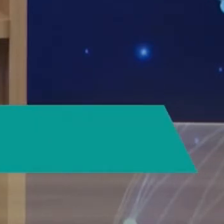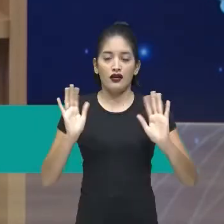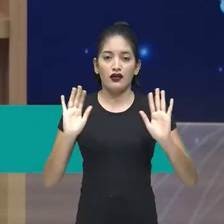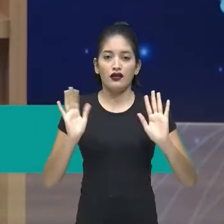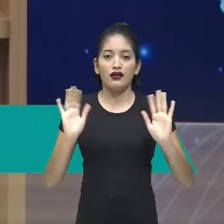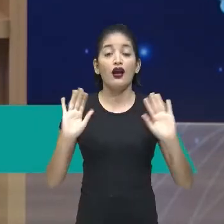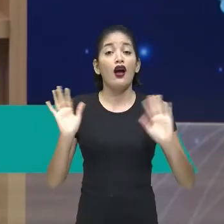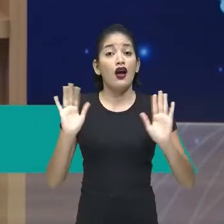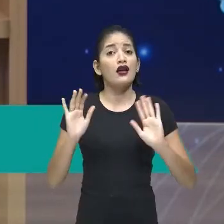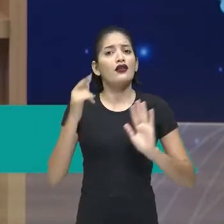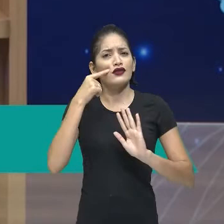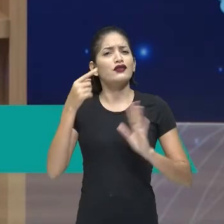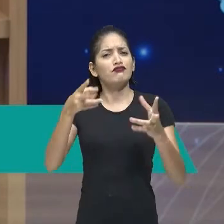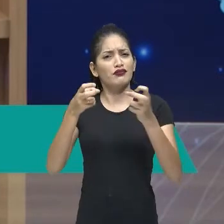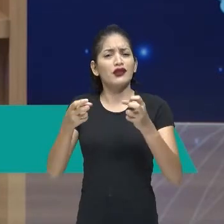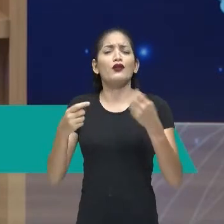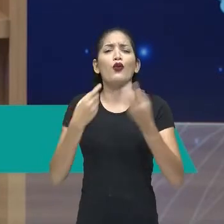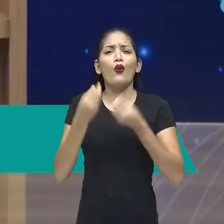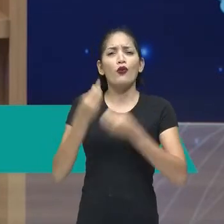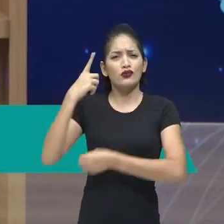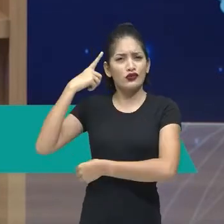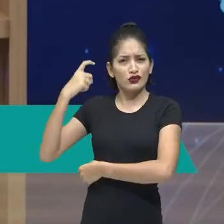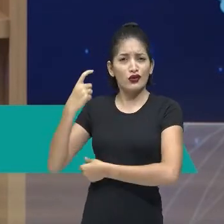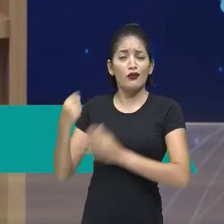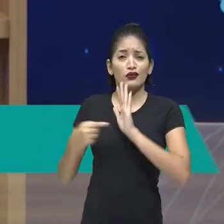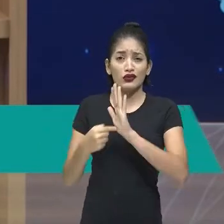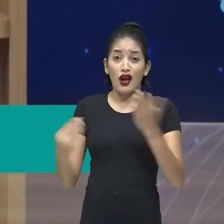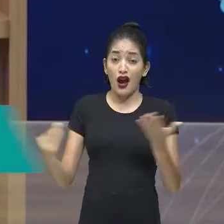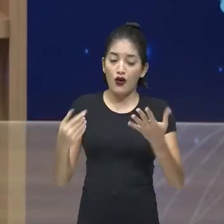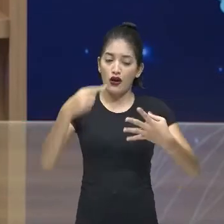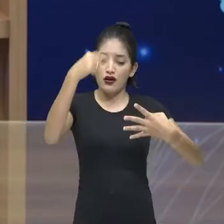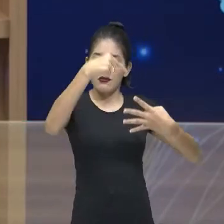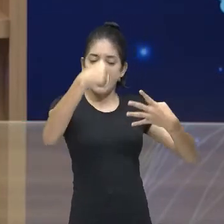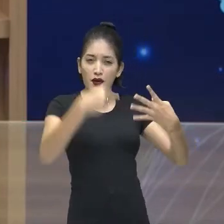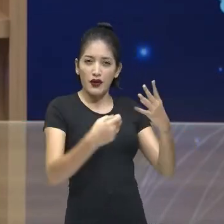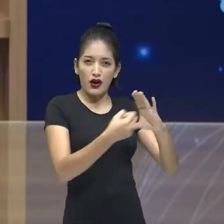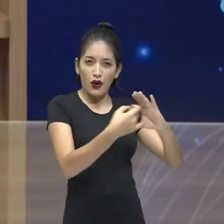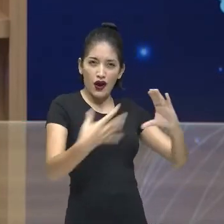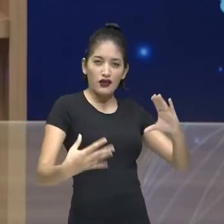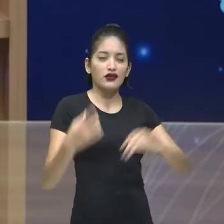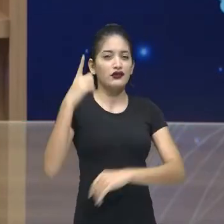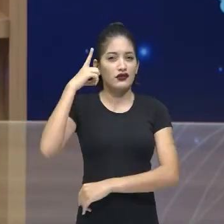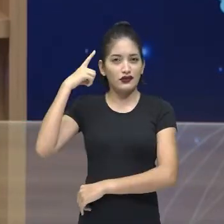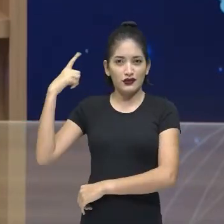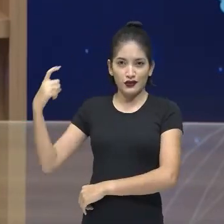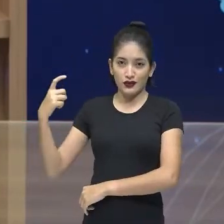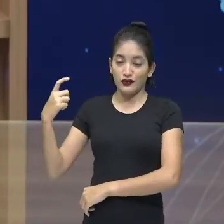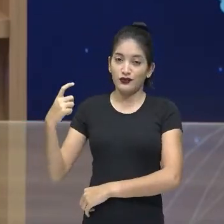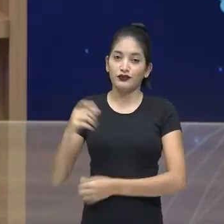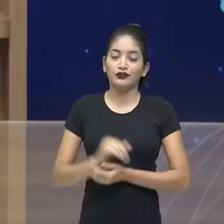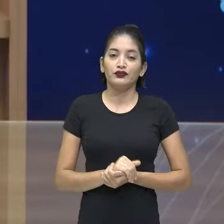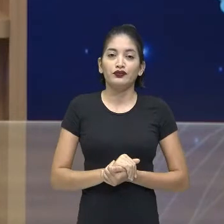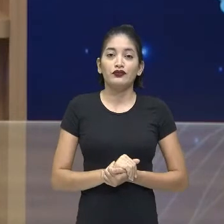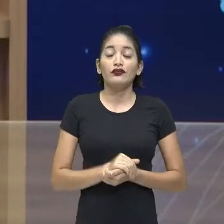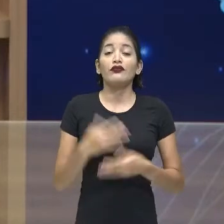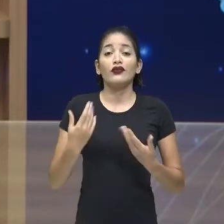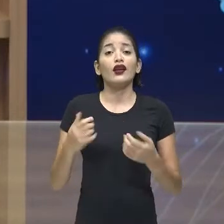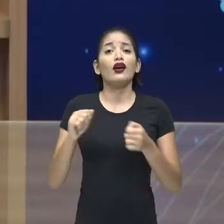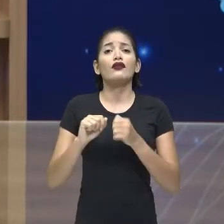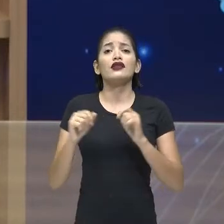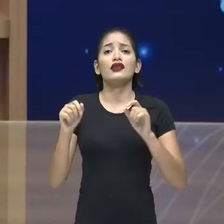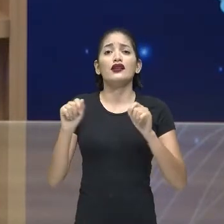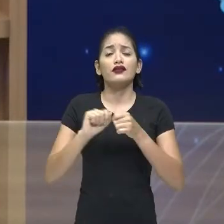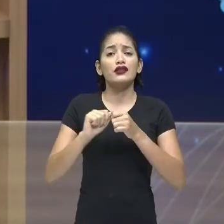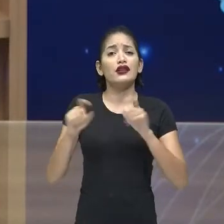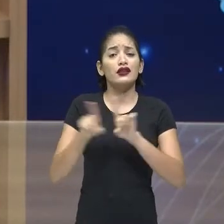é produzido e agora nós vamos falar de quatro características do som que poderão nos fazer